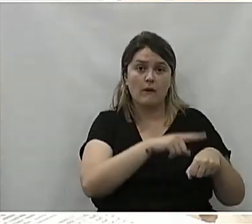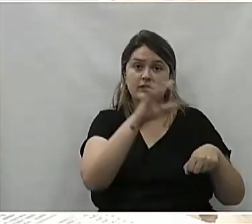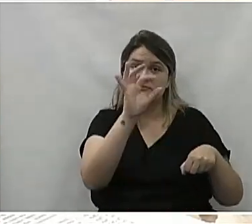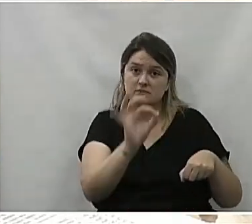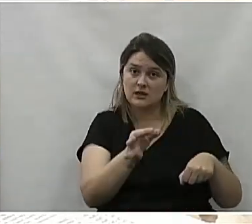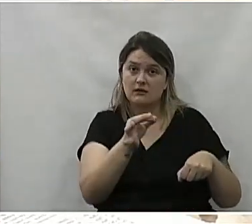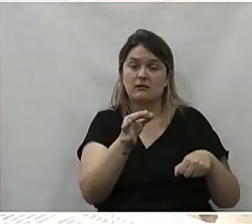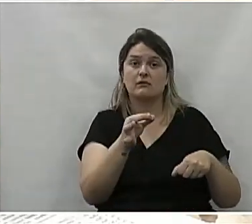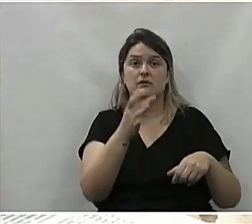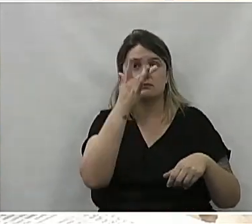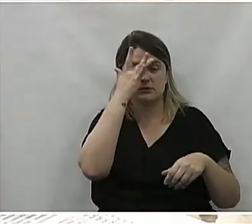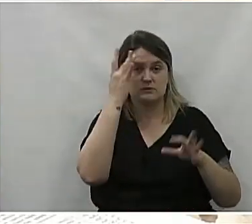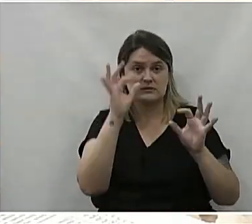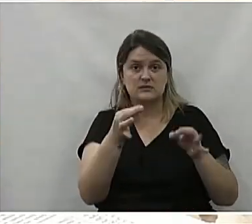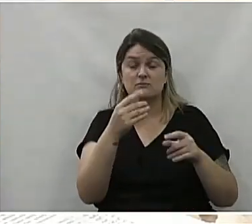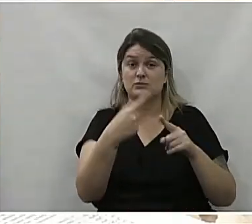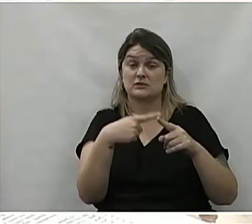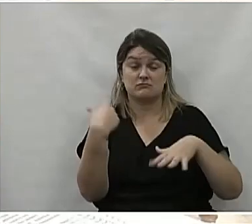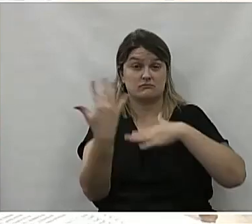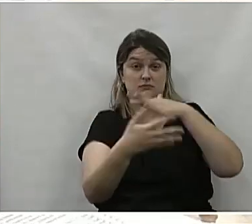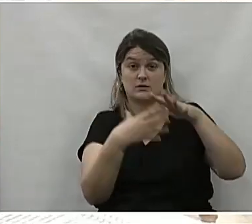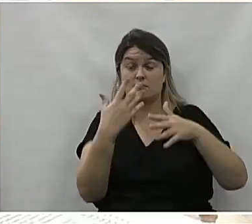Senão a União da Vitória Fica um caos